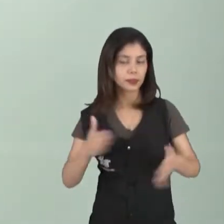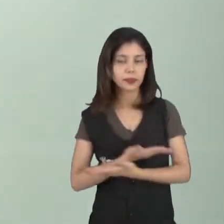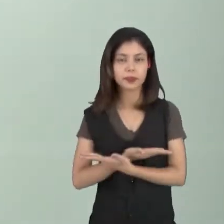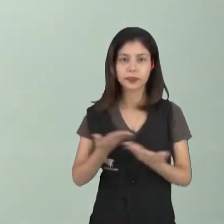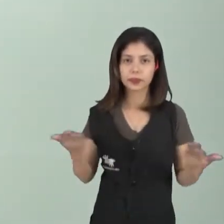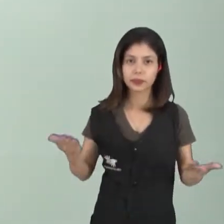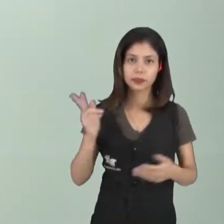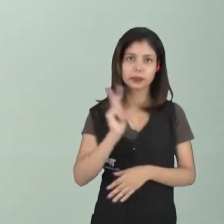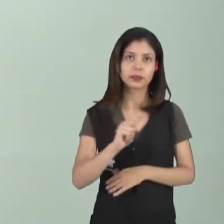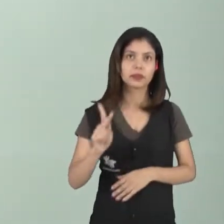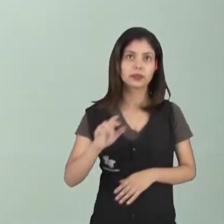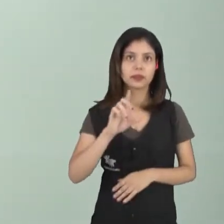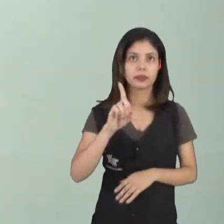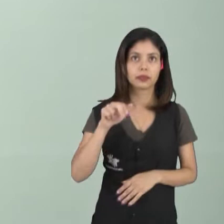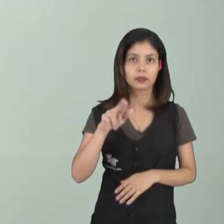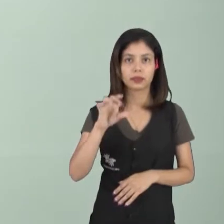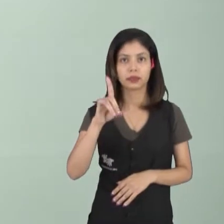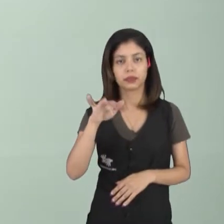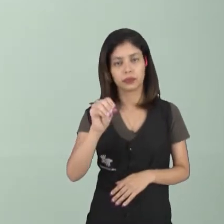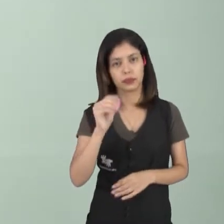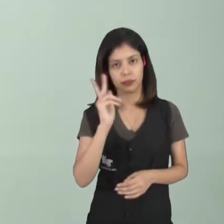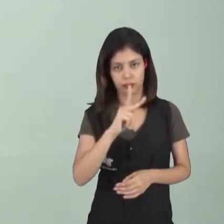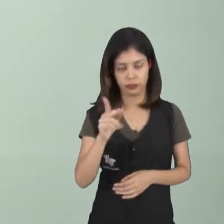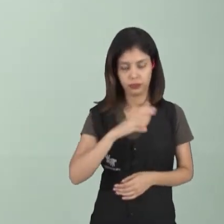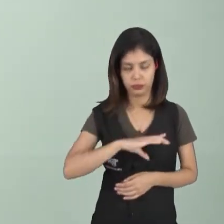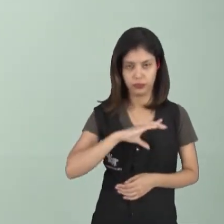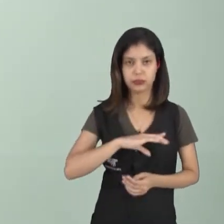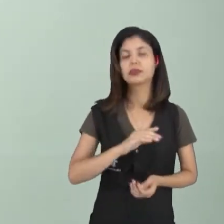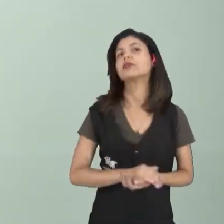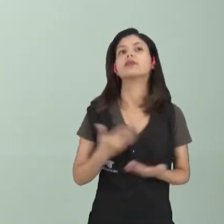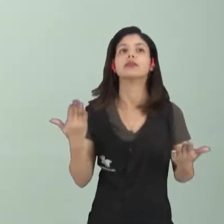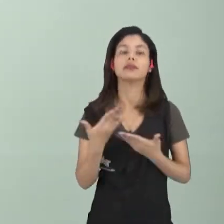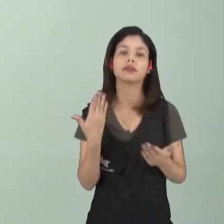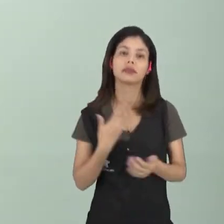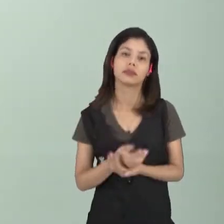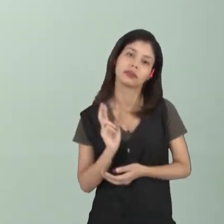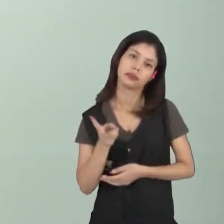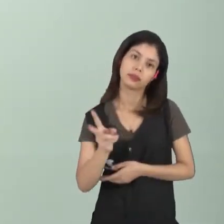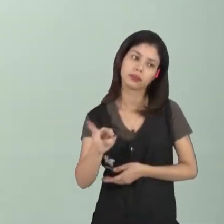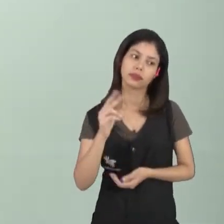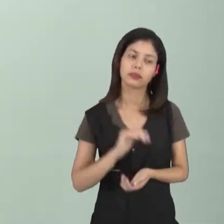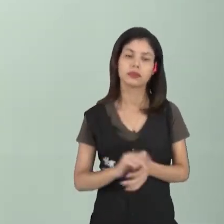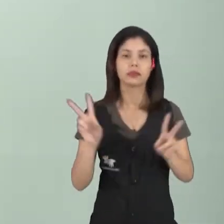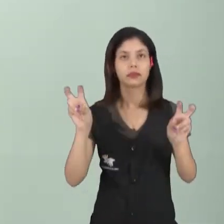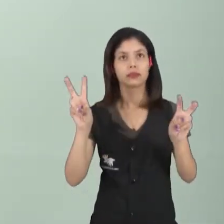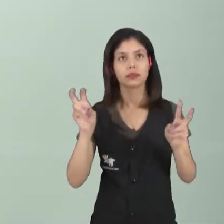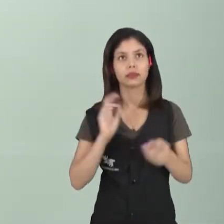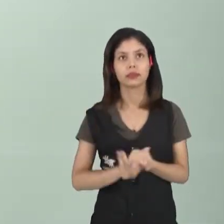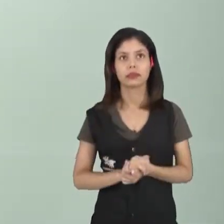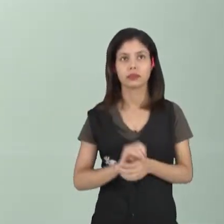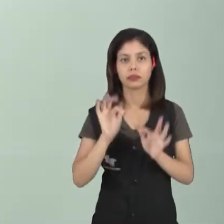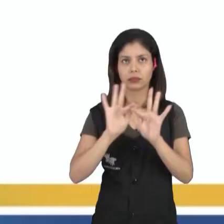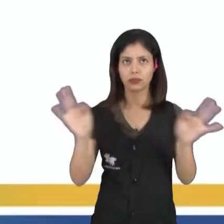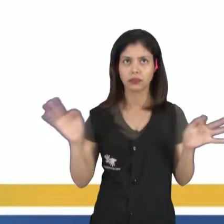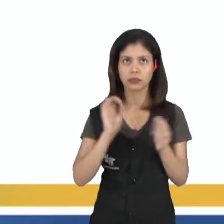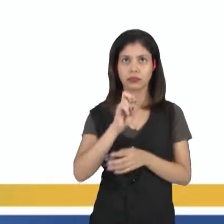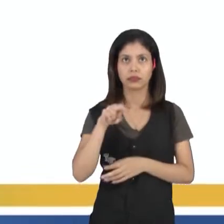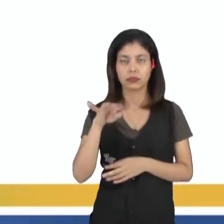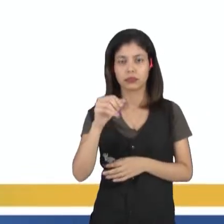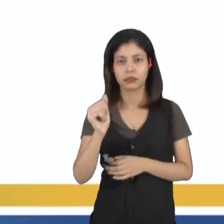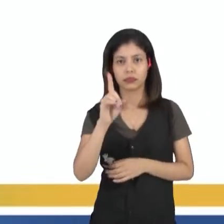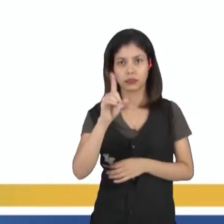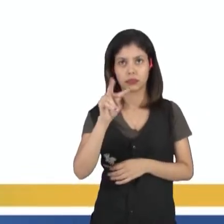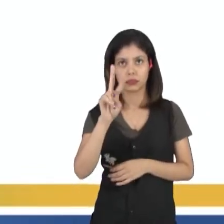Olá pessoal, eu sou o professor Luciano de Língua Portuguesa e hoje nós vamos dar continuidade ao assunto sobre oração